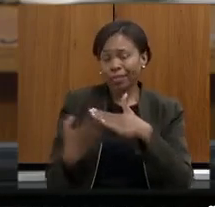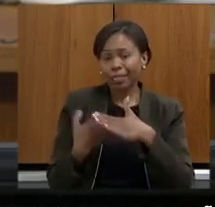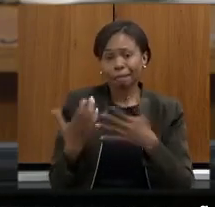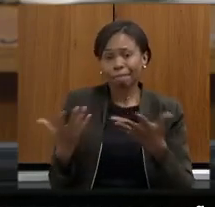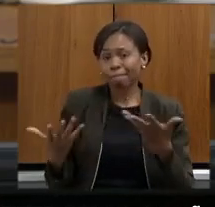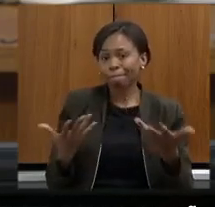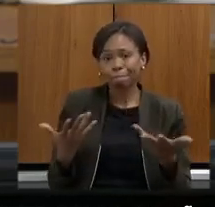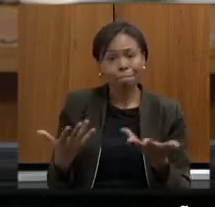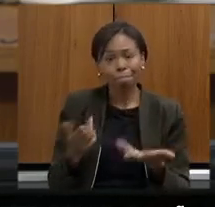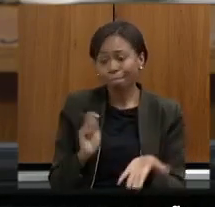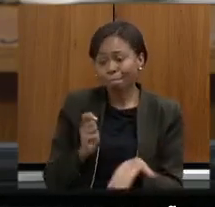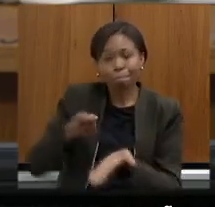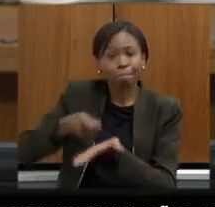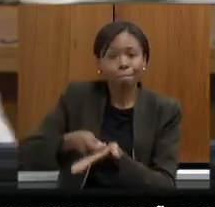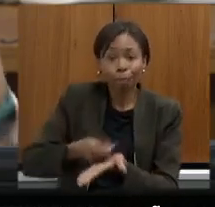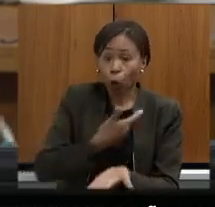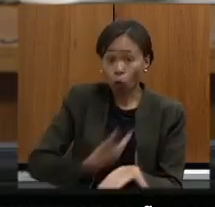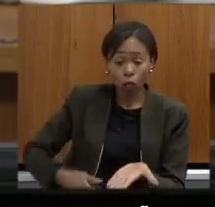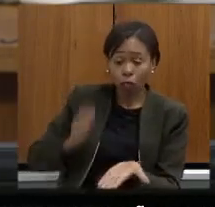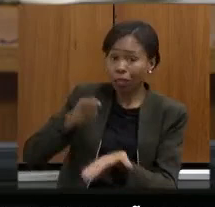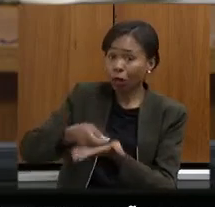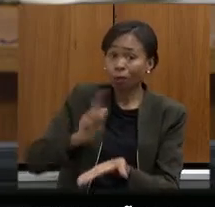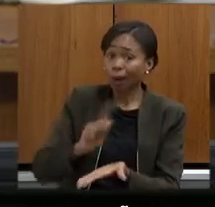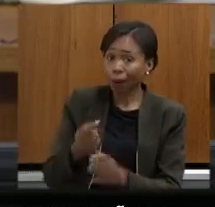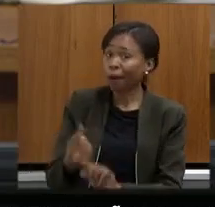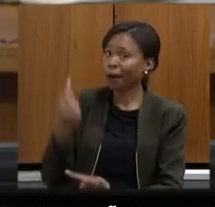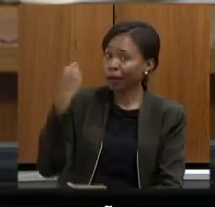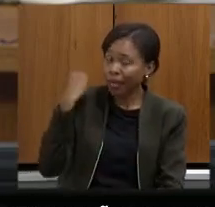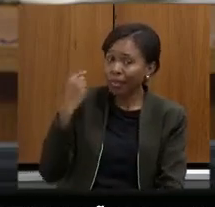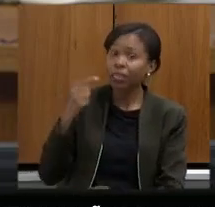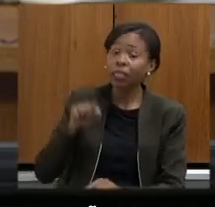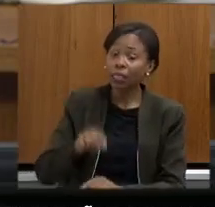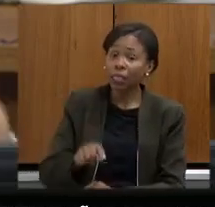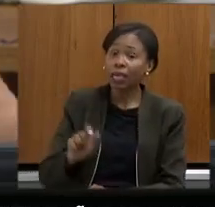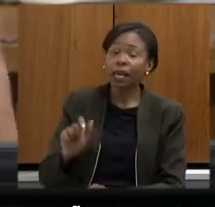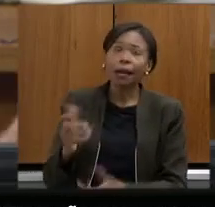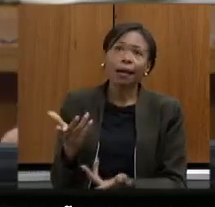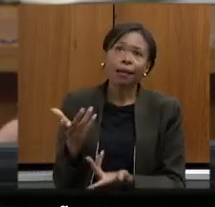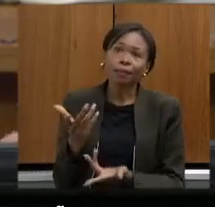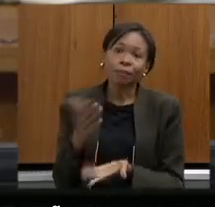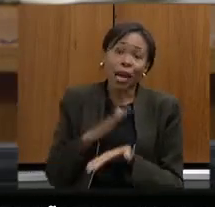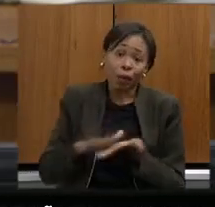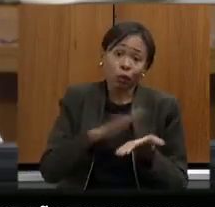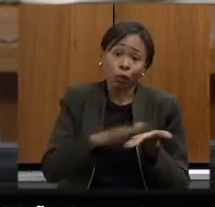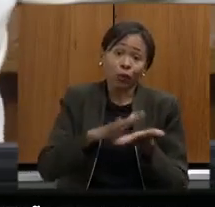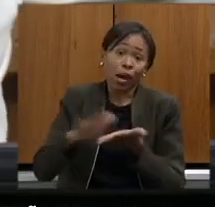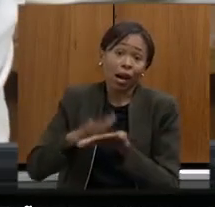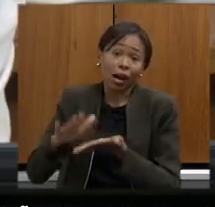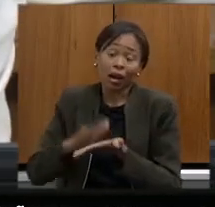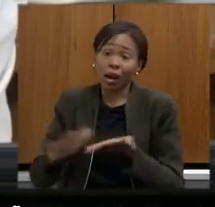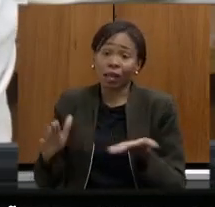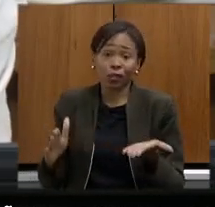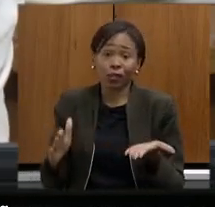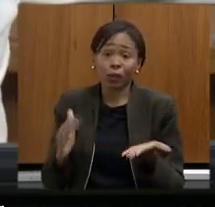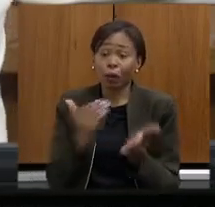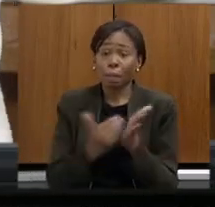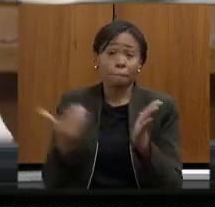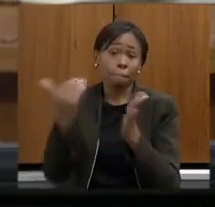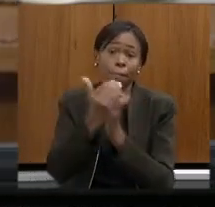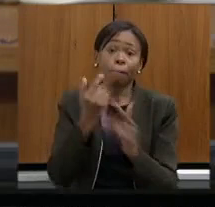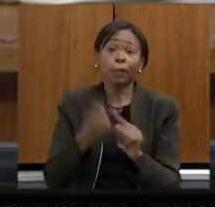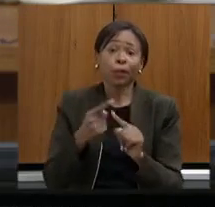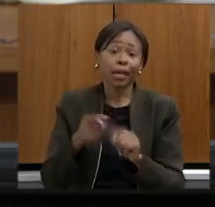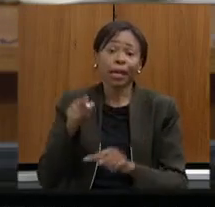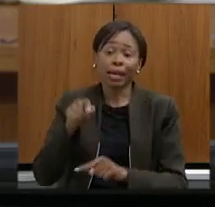sem qualquer recebimento do Estado o que inclusive em parecia nossas contas públicas Porque como nós éramos inadimplentes todo mundo em dia mais caro para o estado